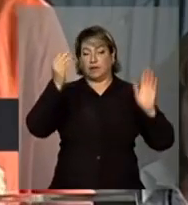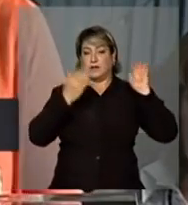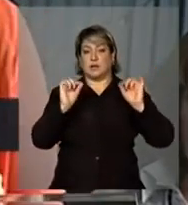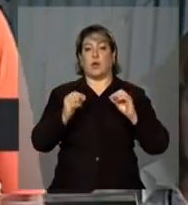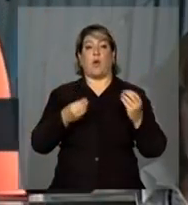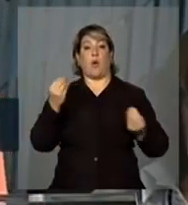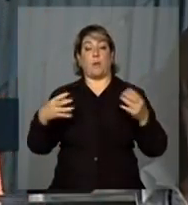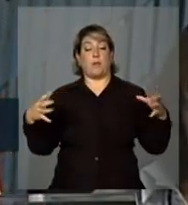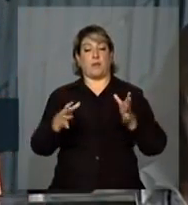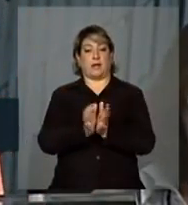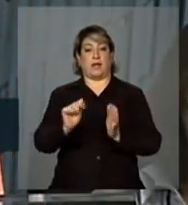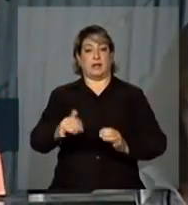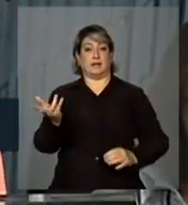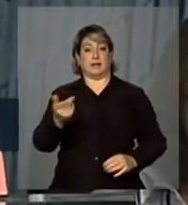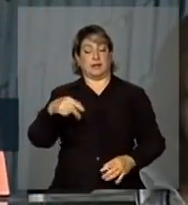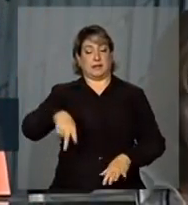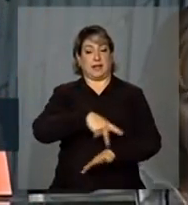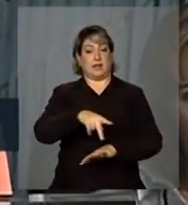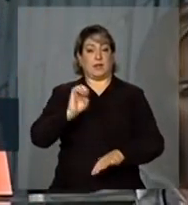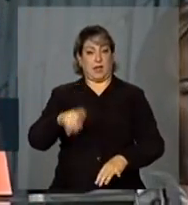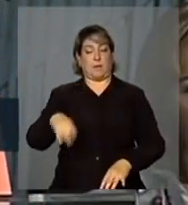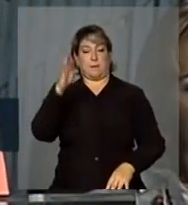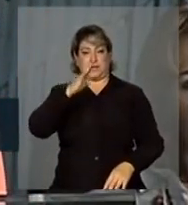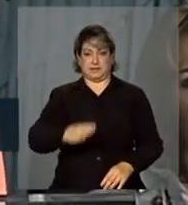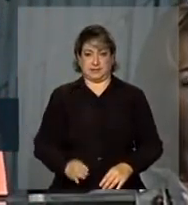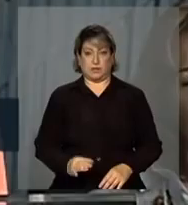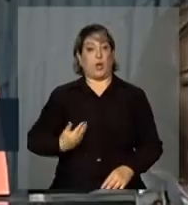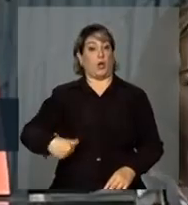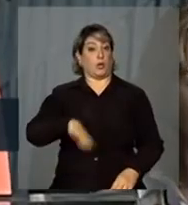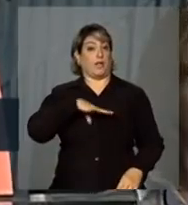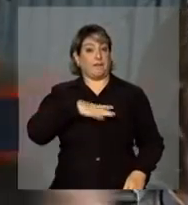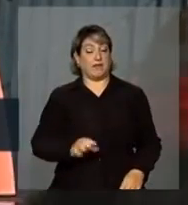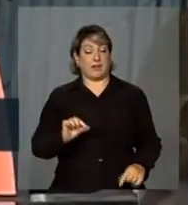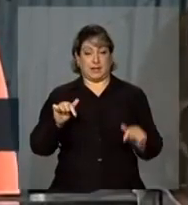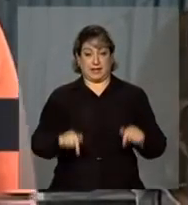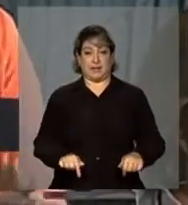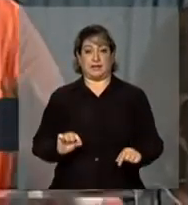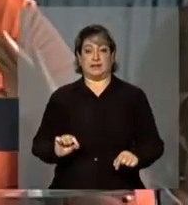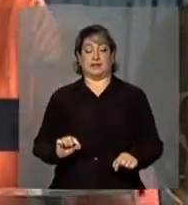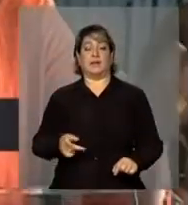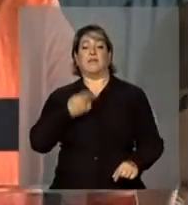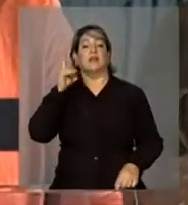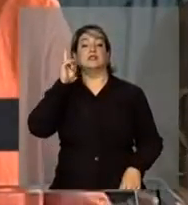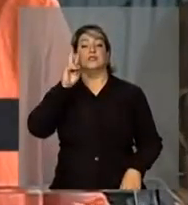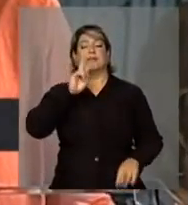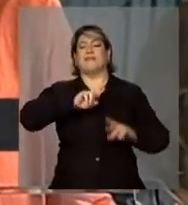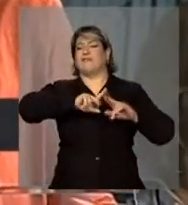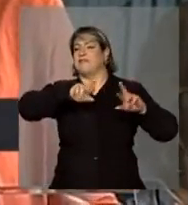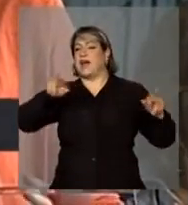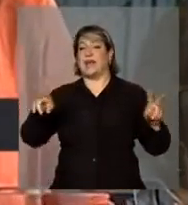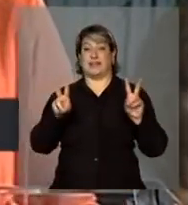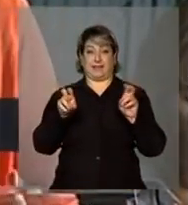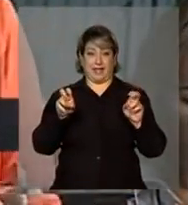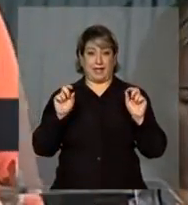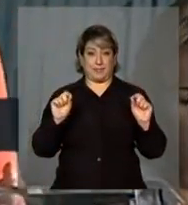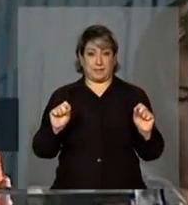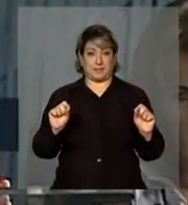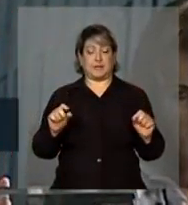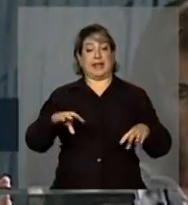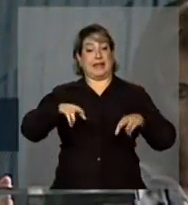como parte dessa grande nação que é o Brasil. O nosso desafio aqui diz respeito a variados temas, os temas